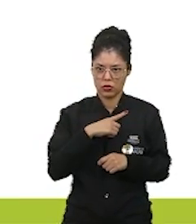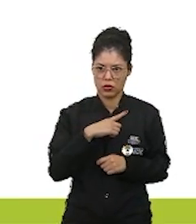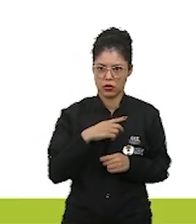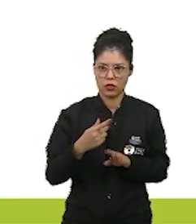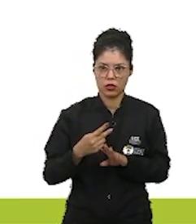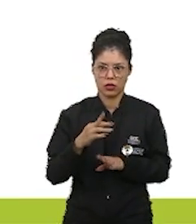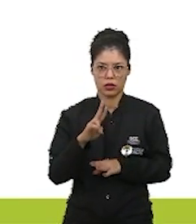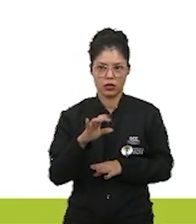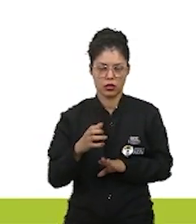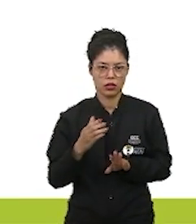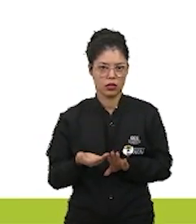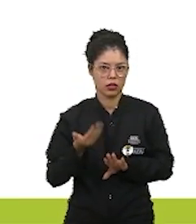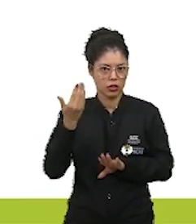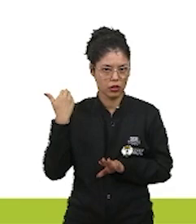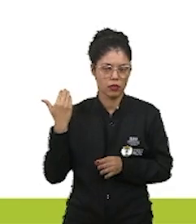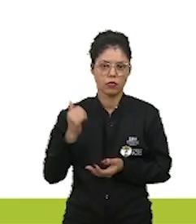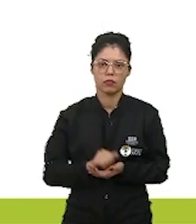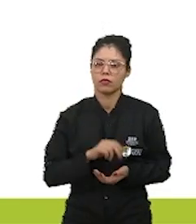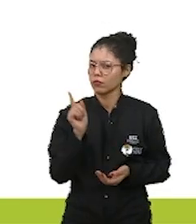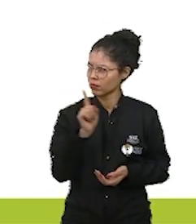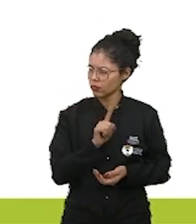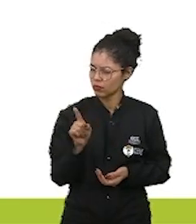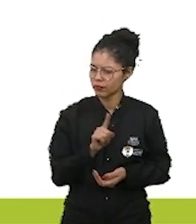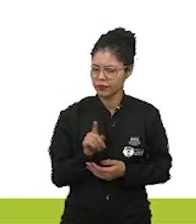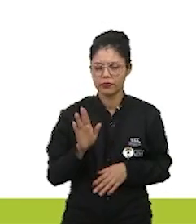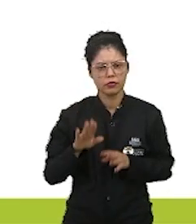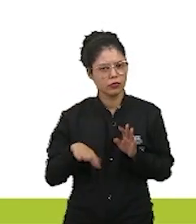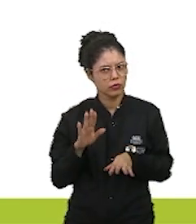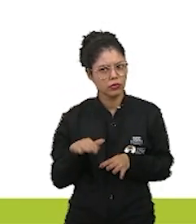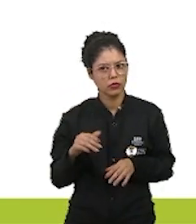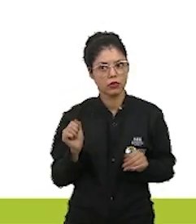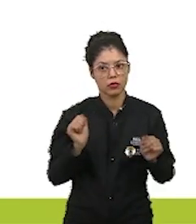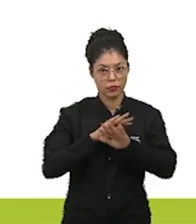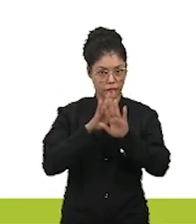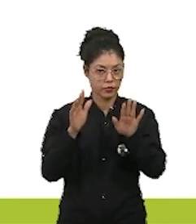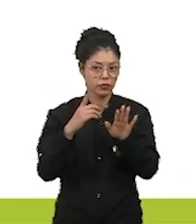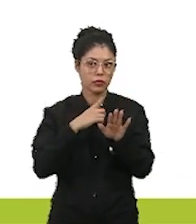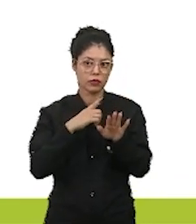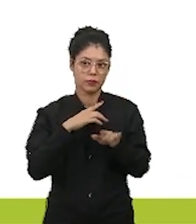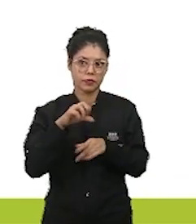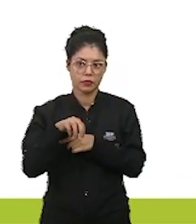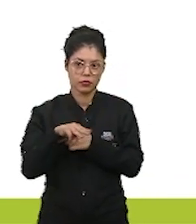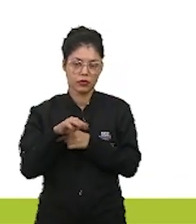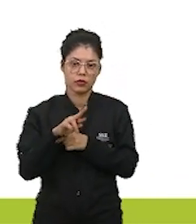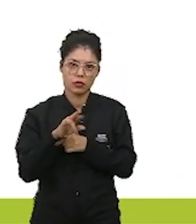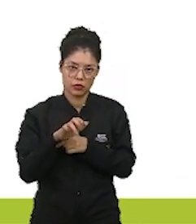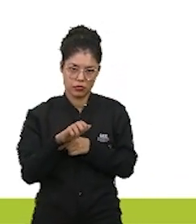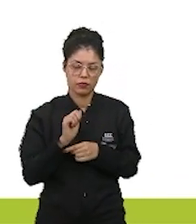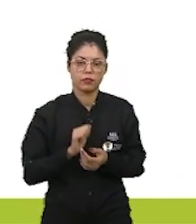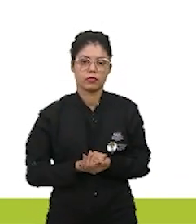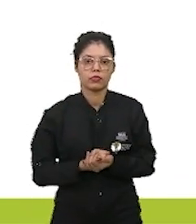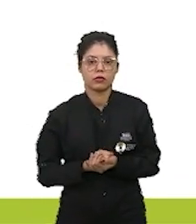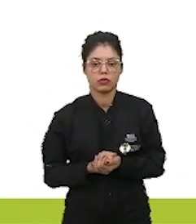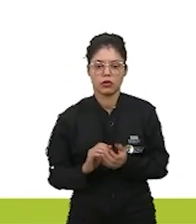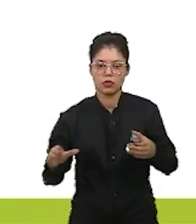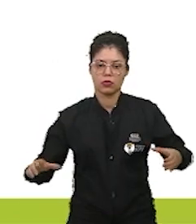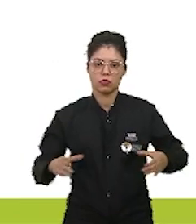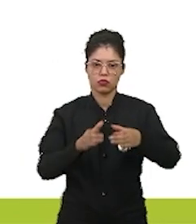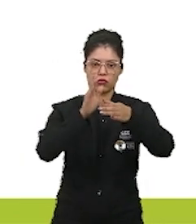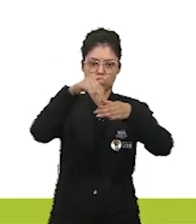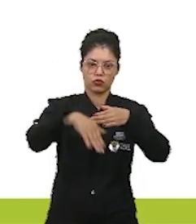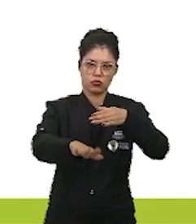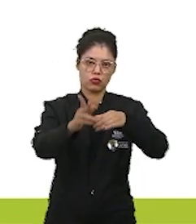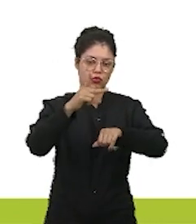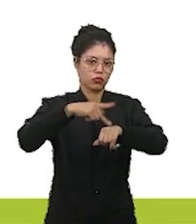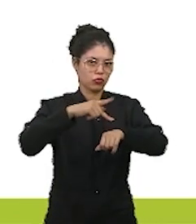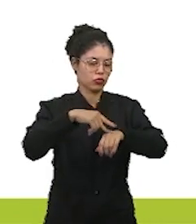era pré-cambrianas? Nem sempre, tá, gente? Lógico que a rocha magmática, ela é uma rocha